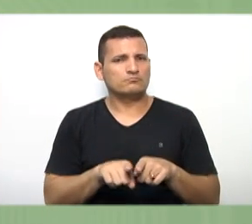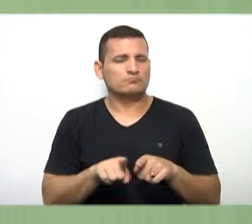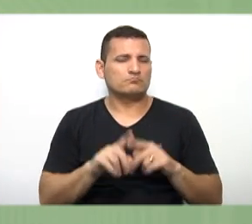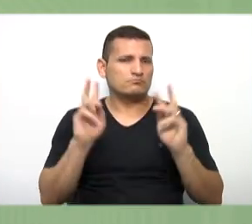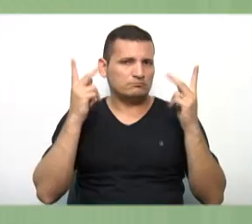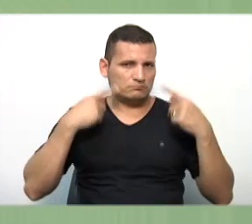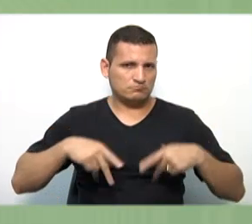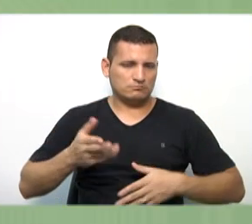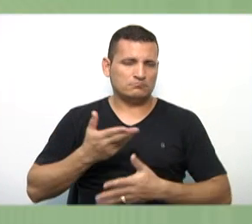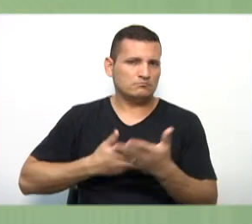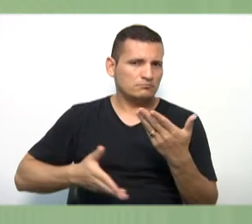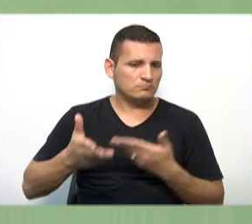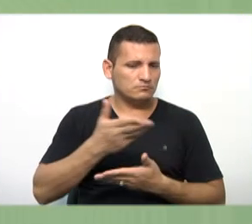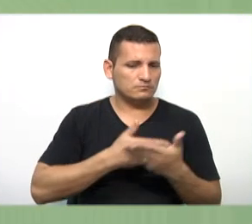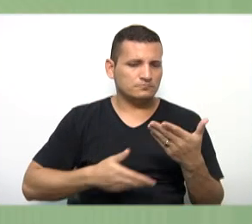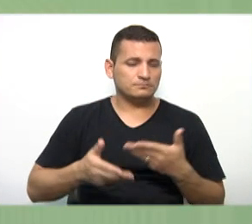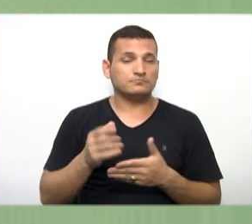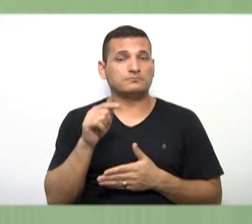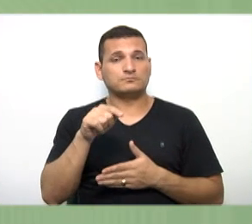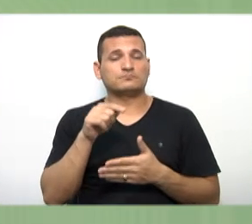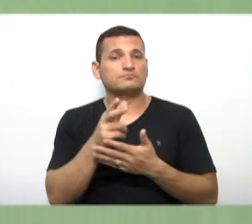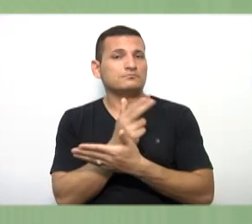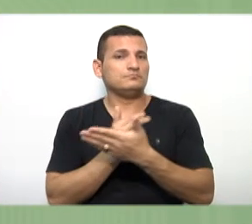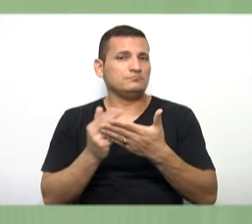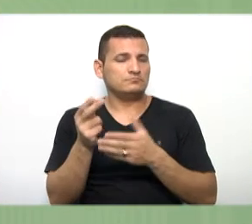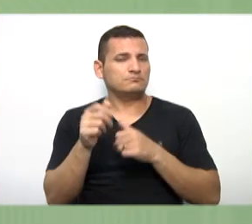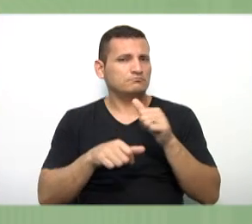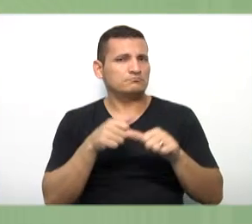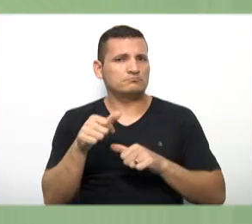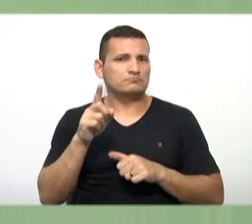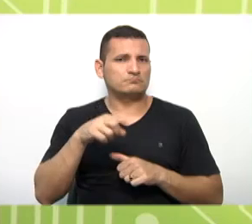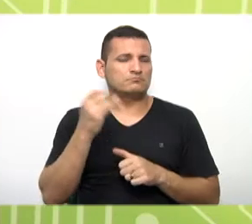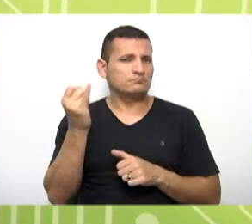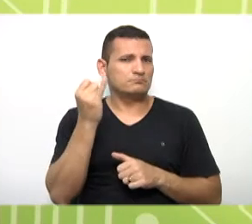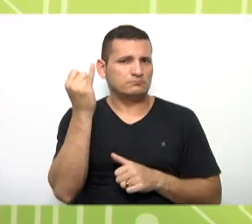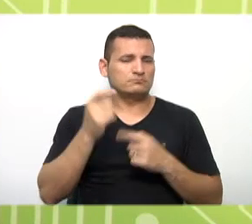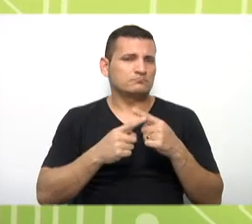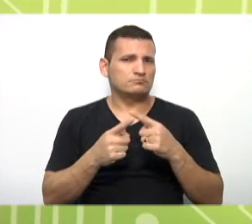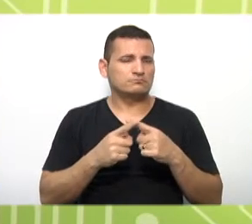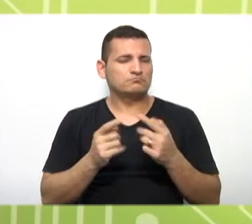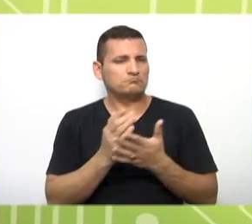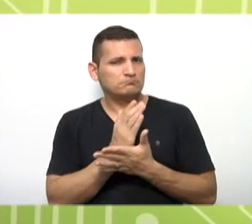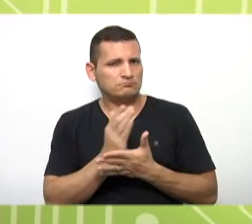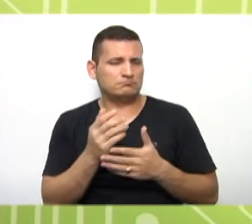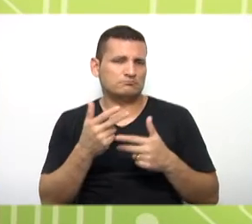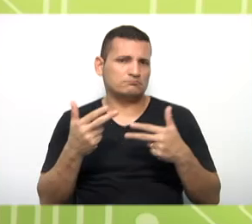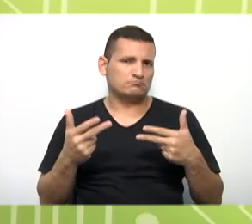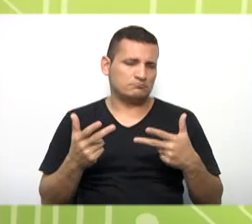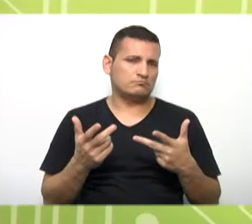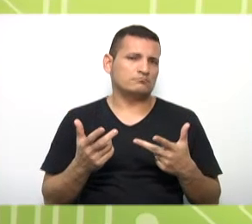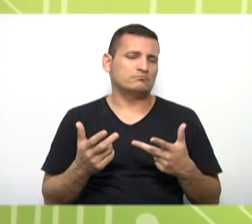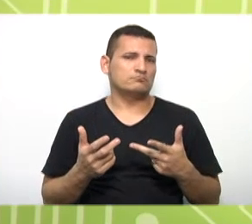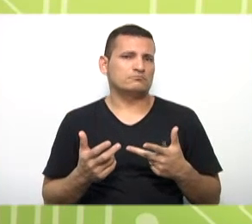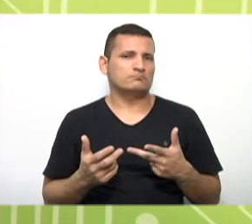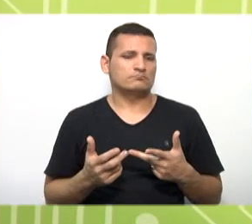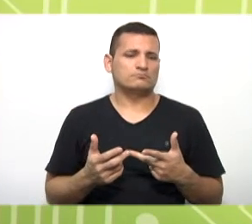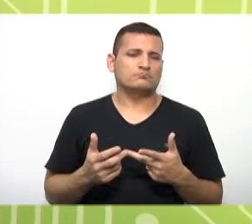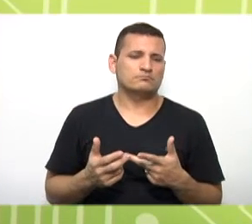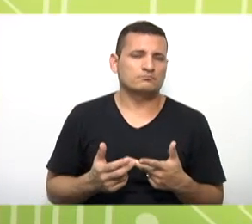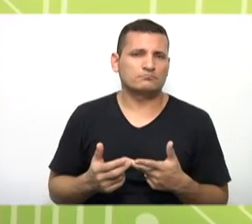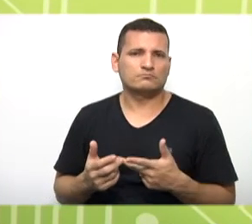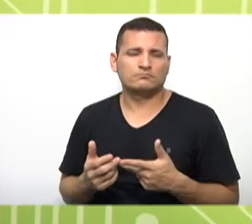interpessoais. Essa mudança no organograma ela é importante, porque alguns dos fatores que às vezes geram